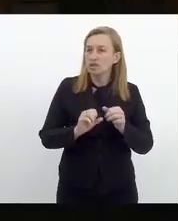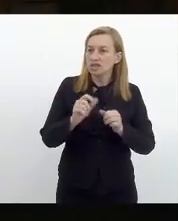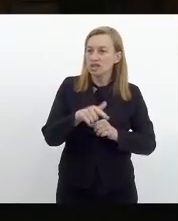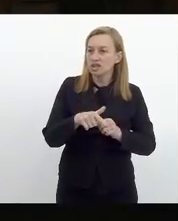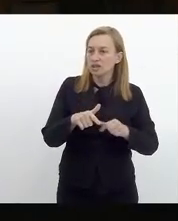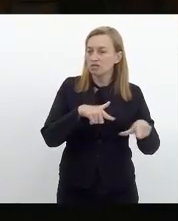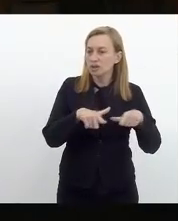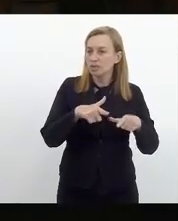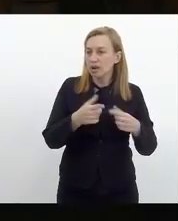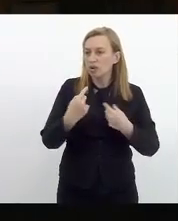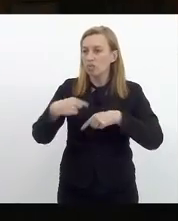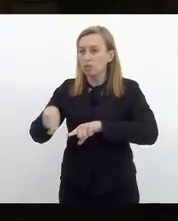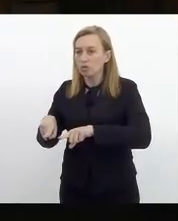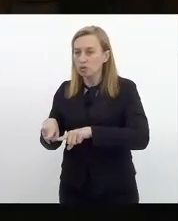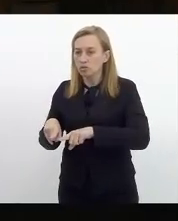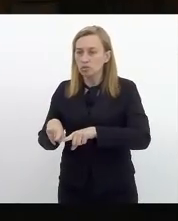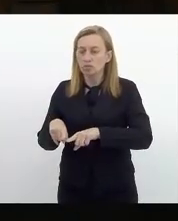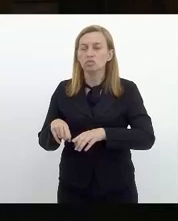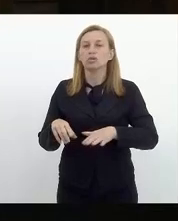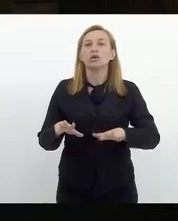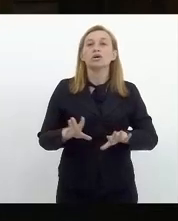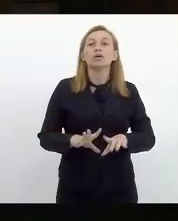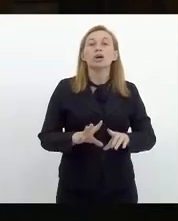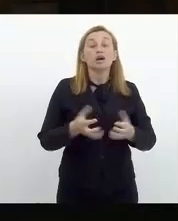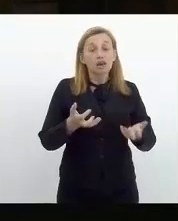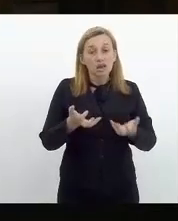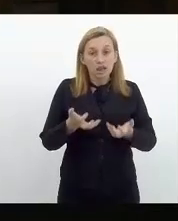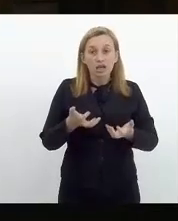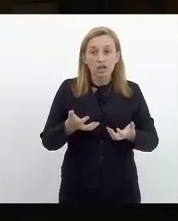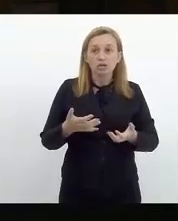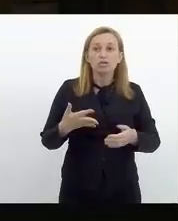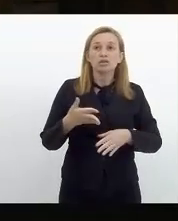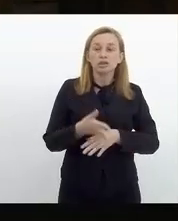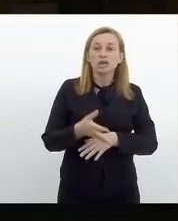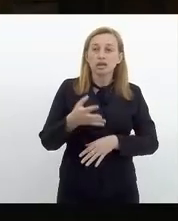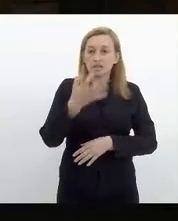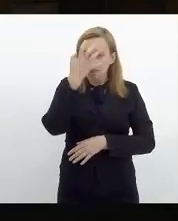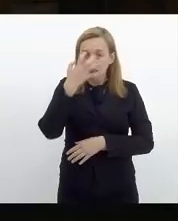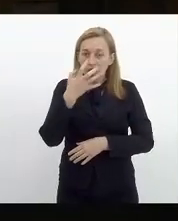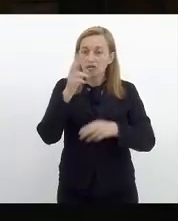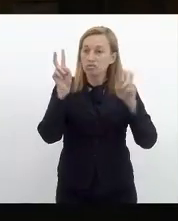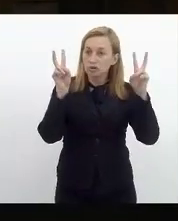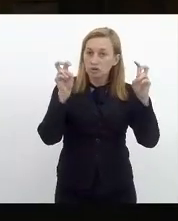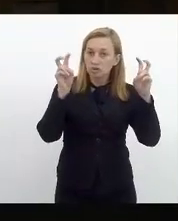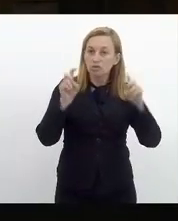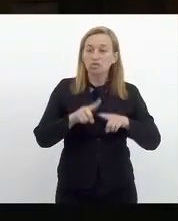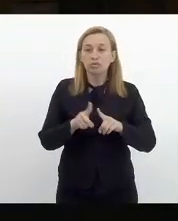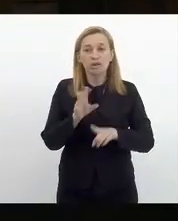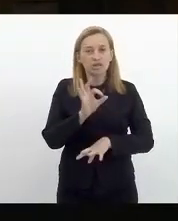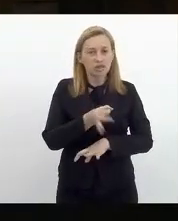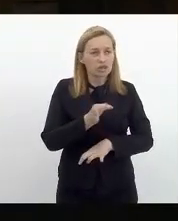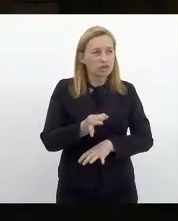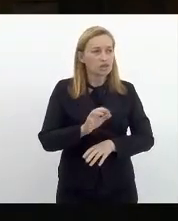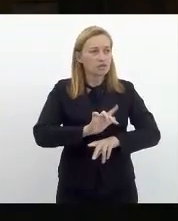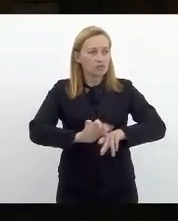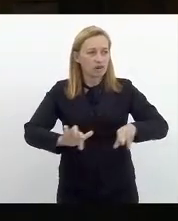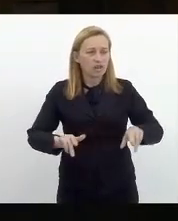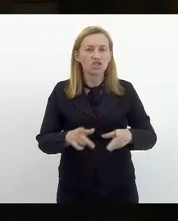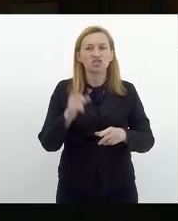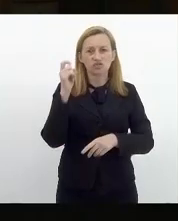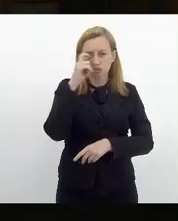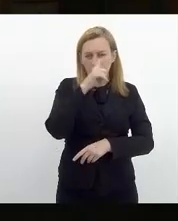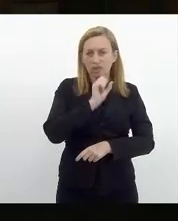base ao debate apenas da polarização a gente quer entrar a sério Nas questões Mas de fato a muita